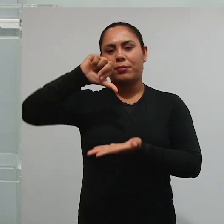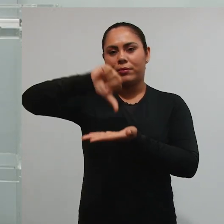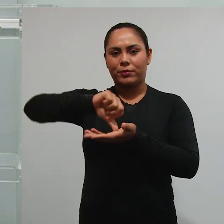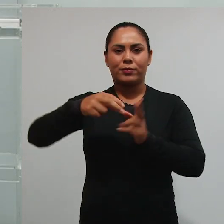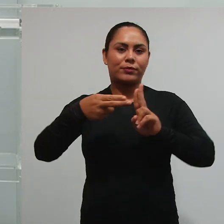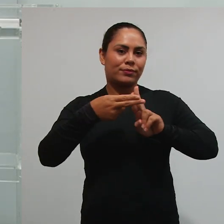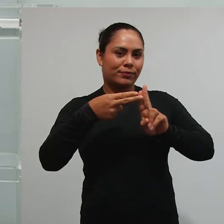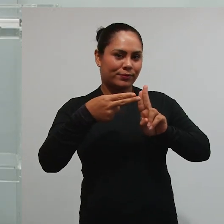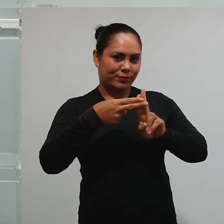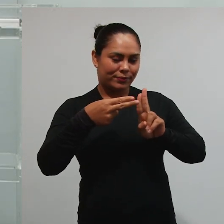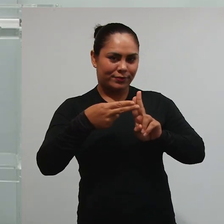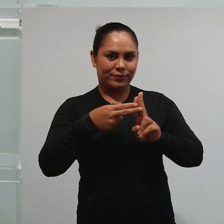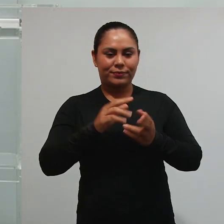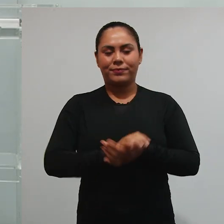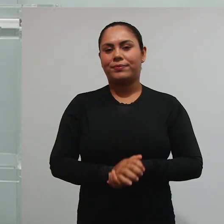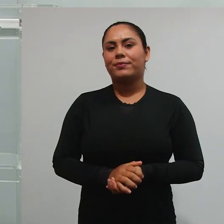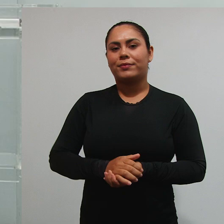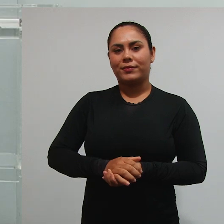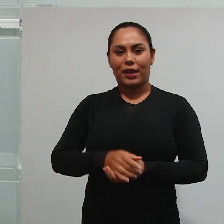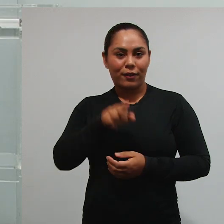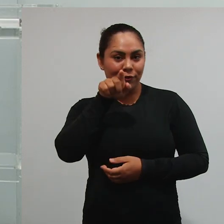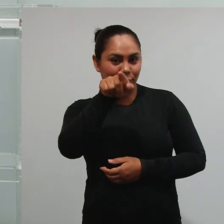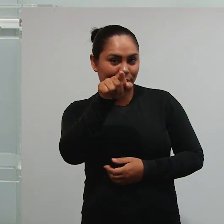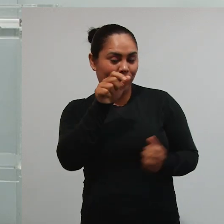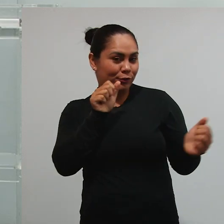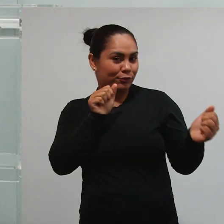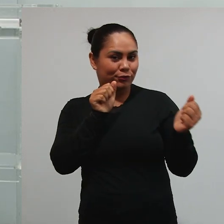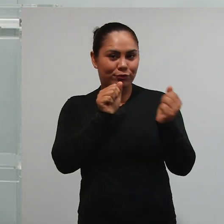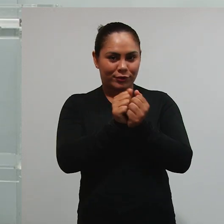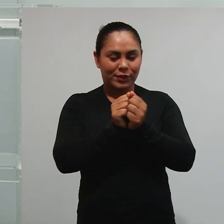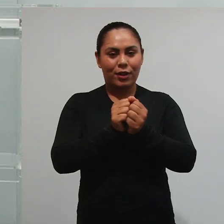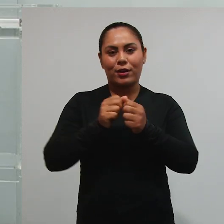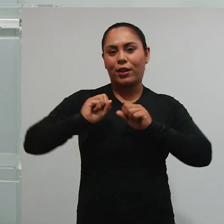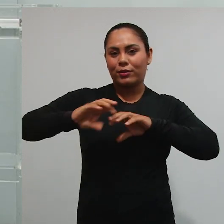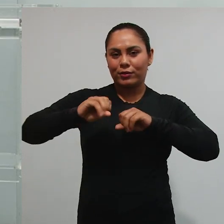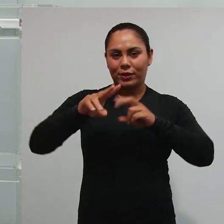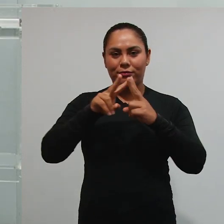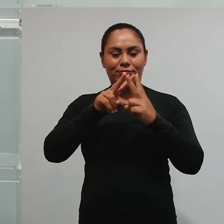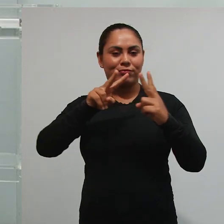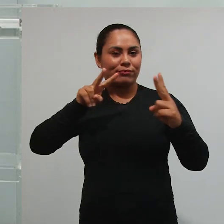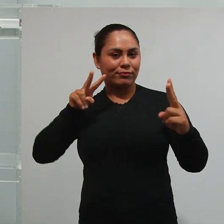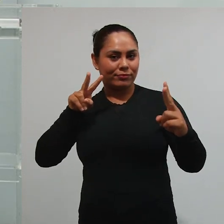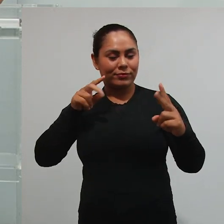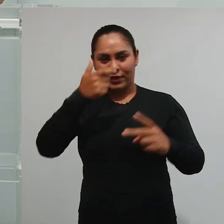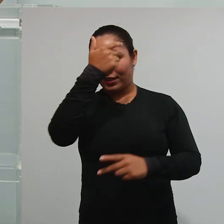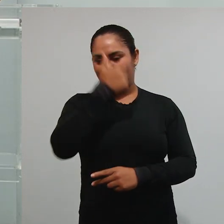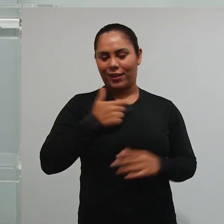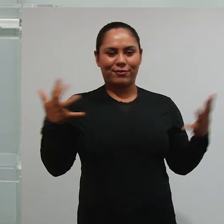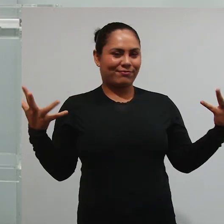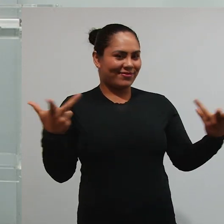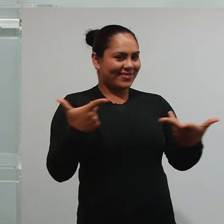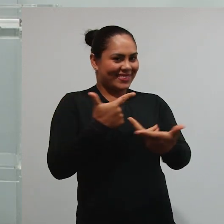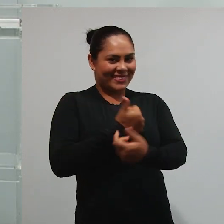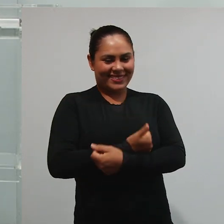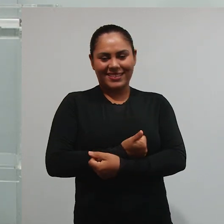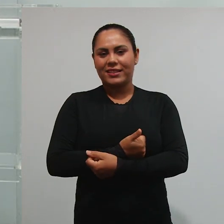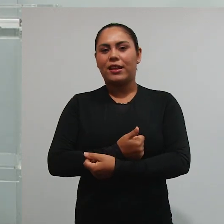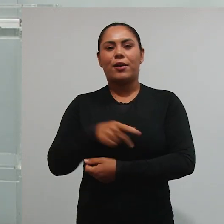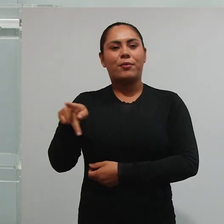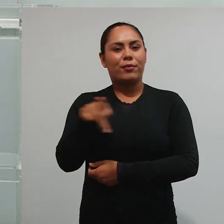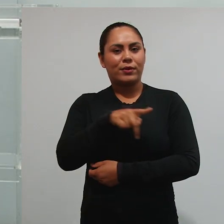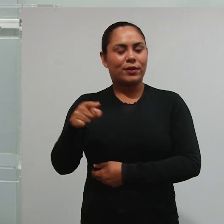IFRO Campus Porto Velho, Zona Norte. Você está na Educação à Distância e eu, belíssima, sou